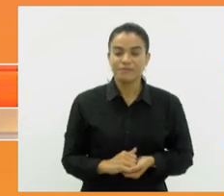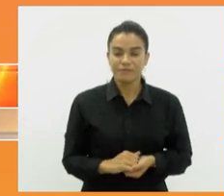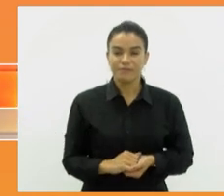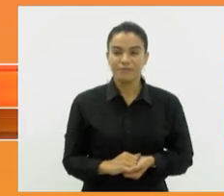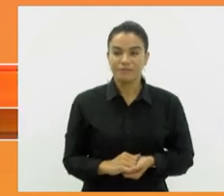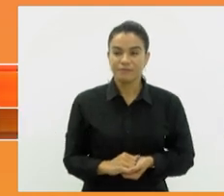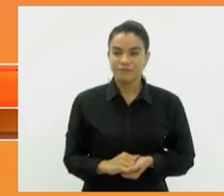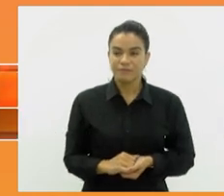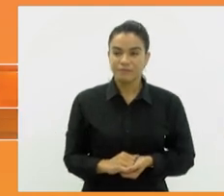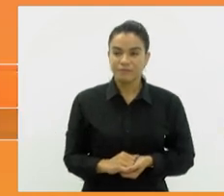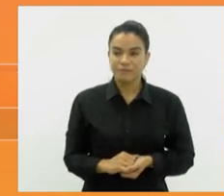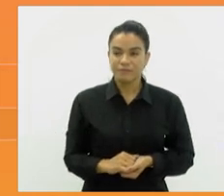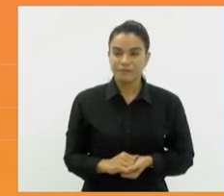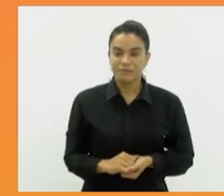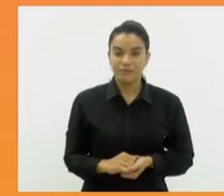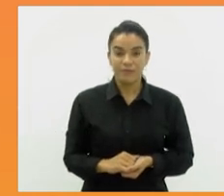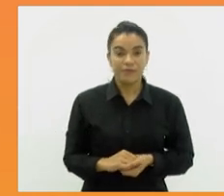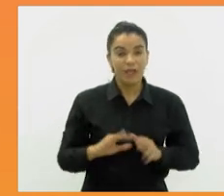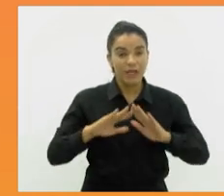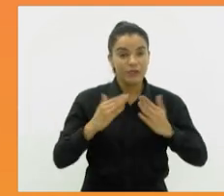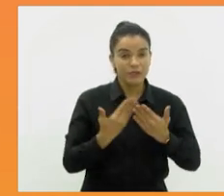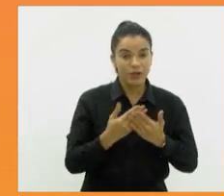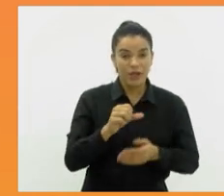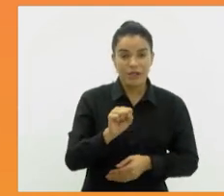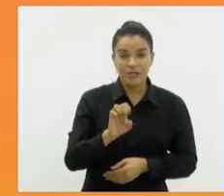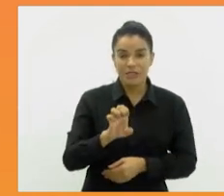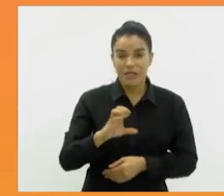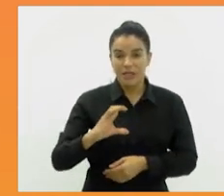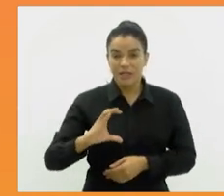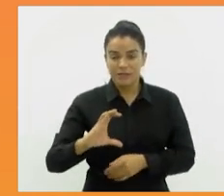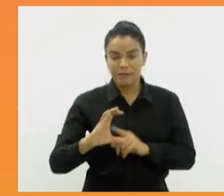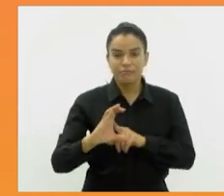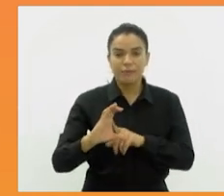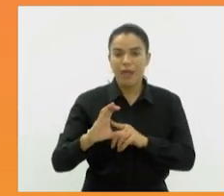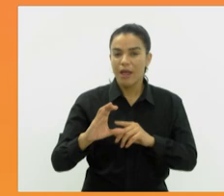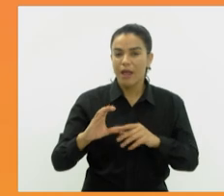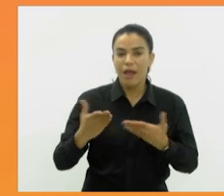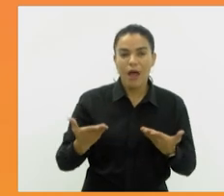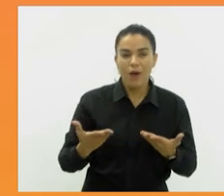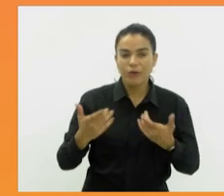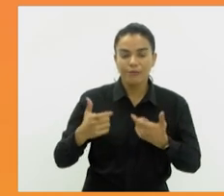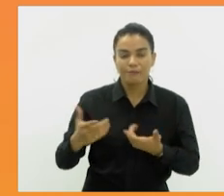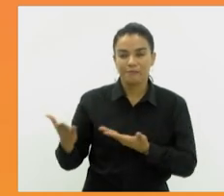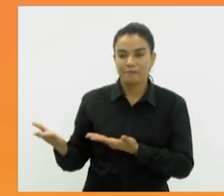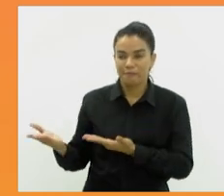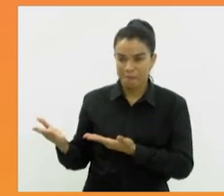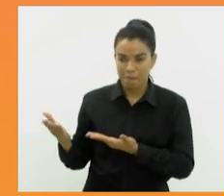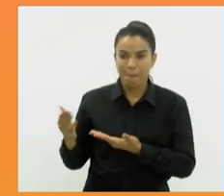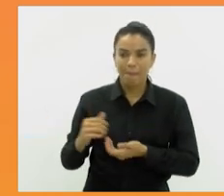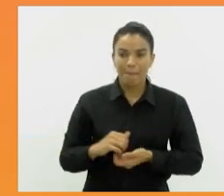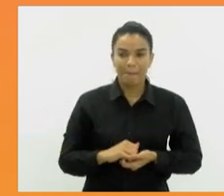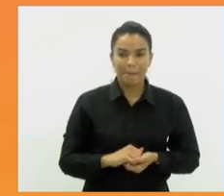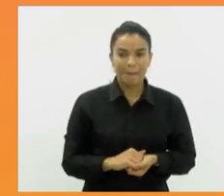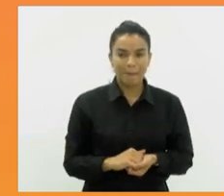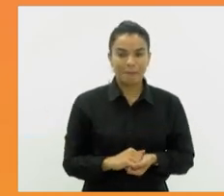sesc.com.br a escola SESC de artes dramáticas fica na Avenida Irton Sena